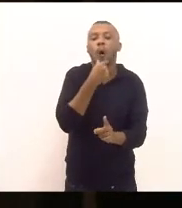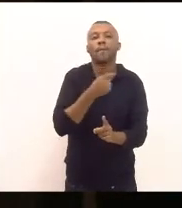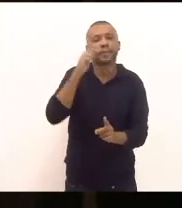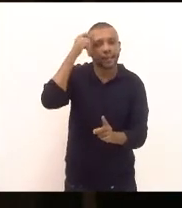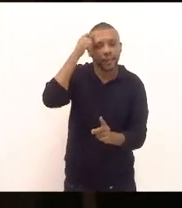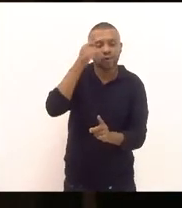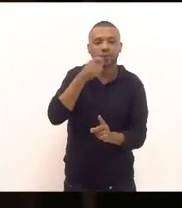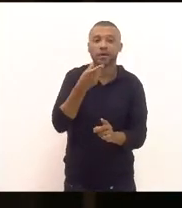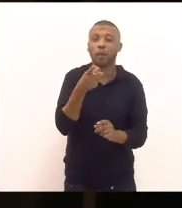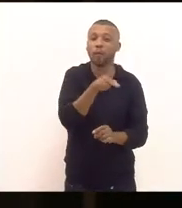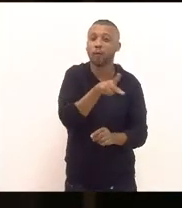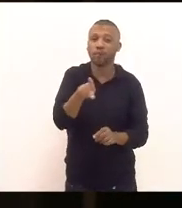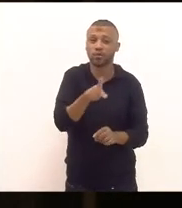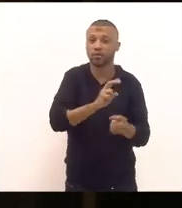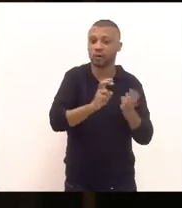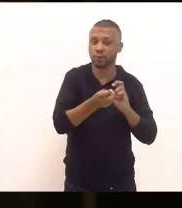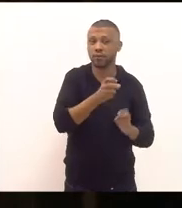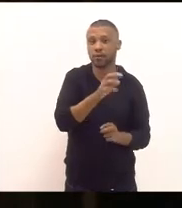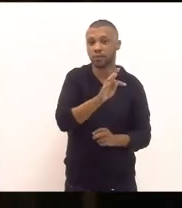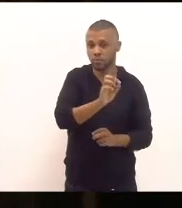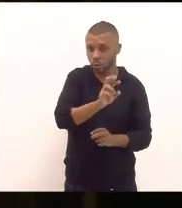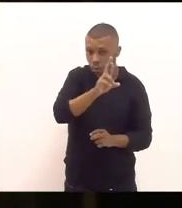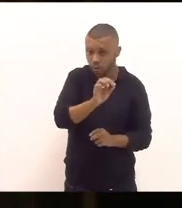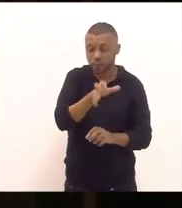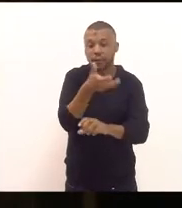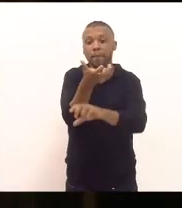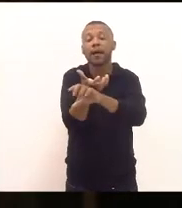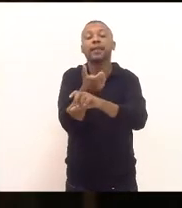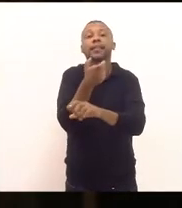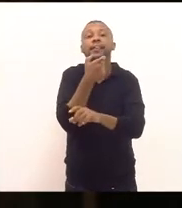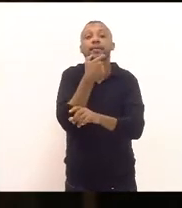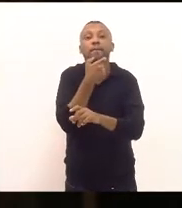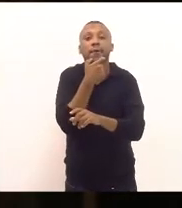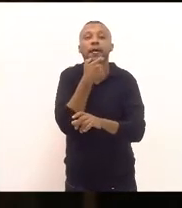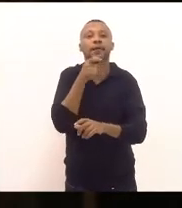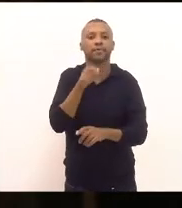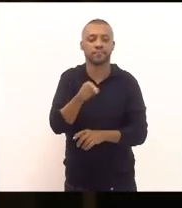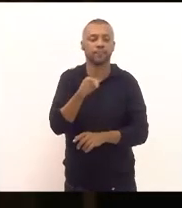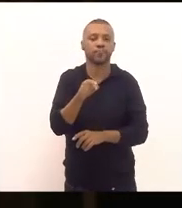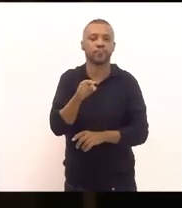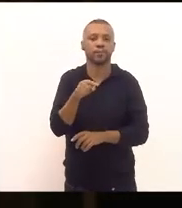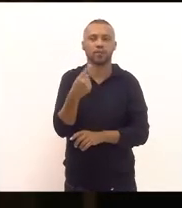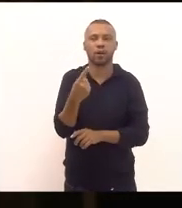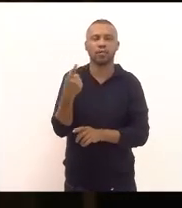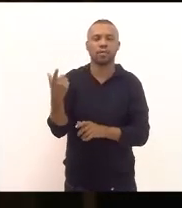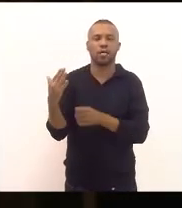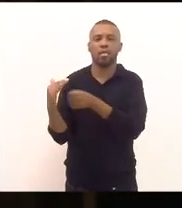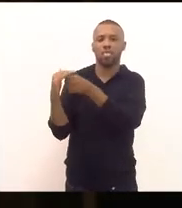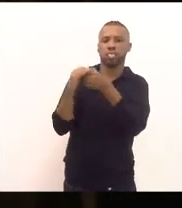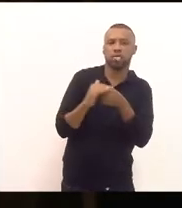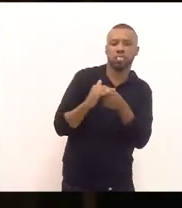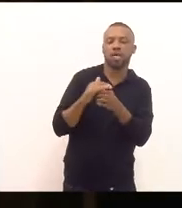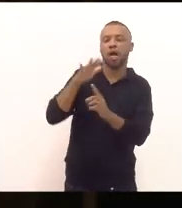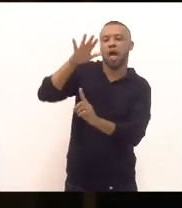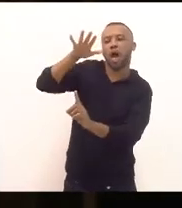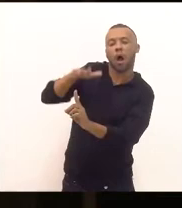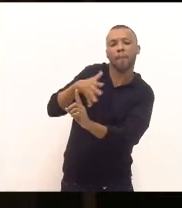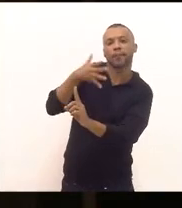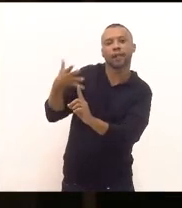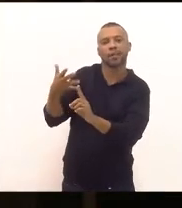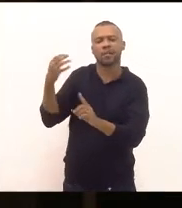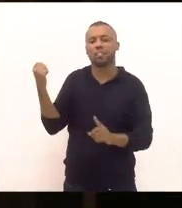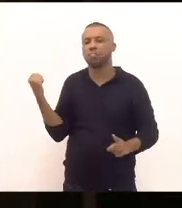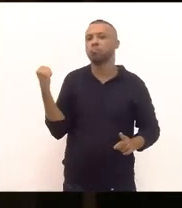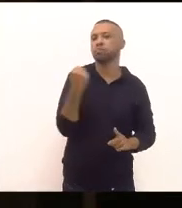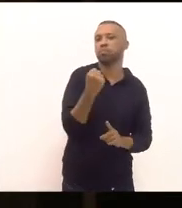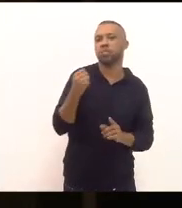touro né É lá na Penha no Largo da Penha enquanto os nossos algozes fazem estátua daqueles que nos